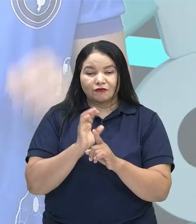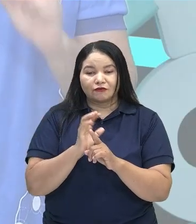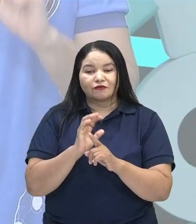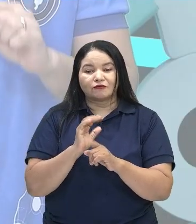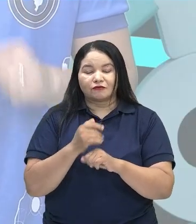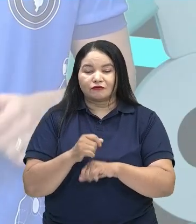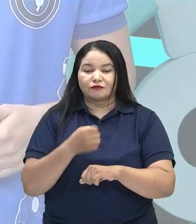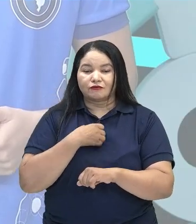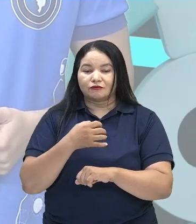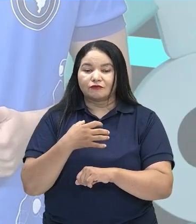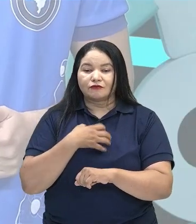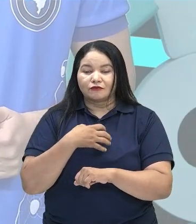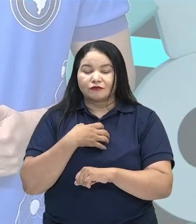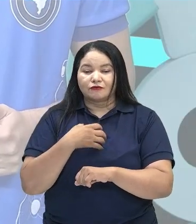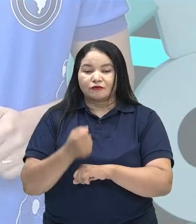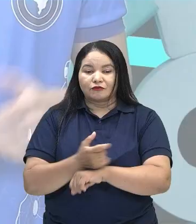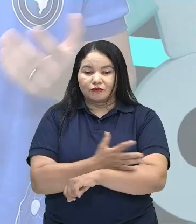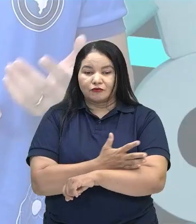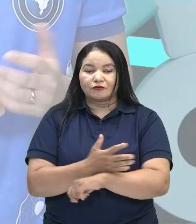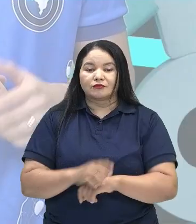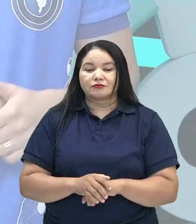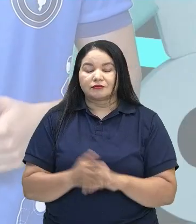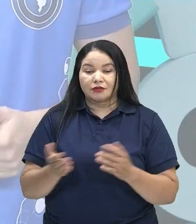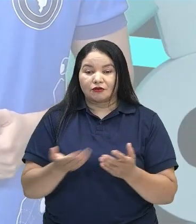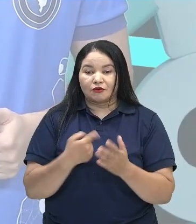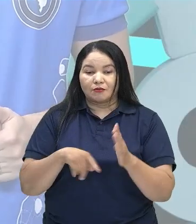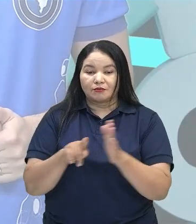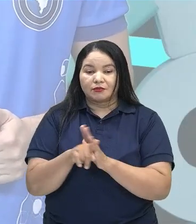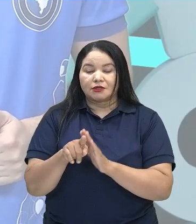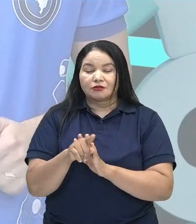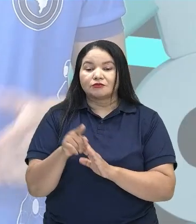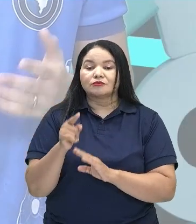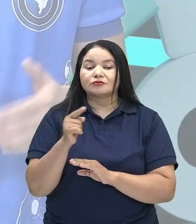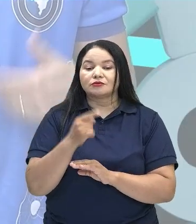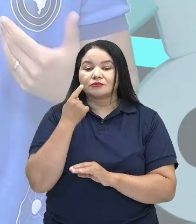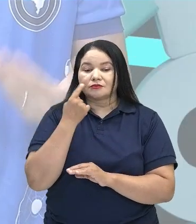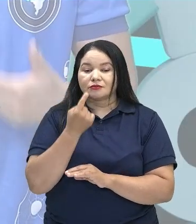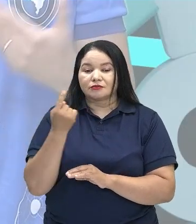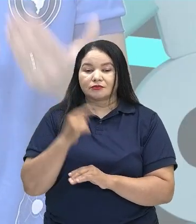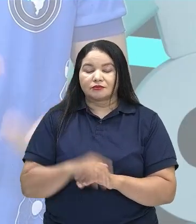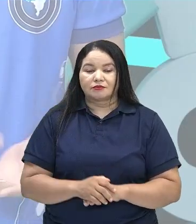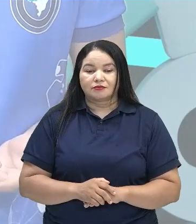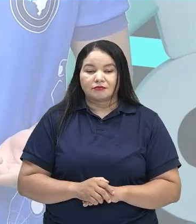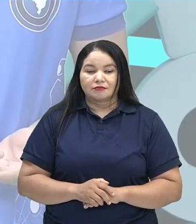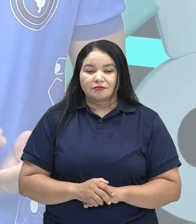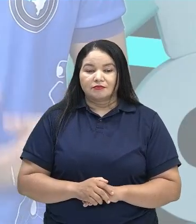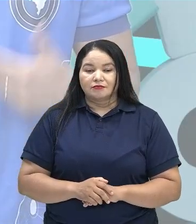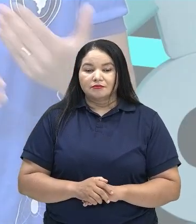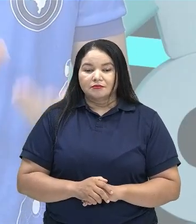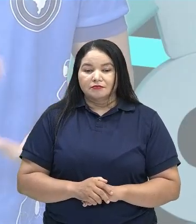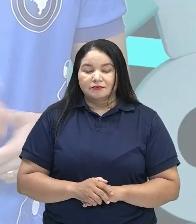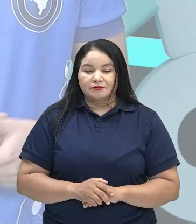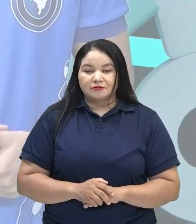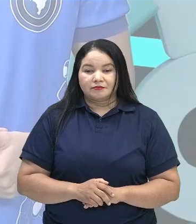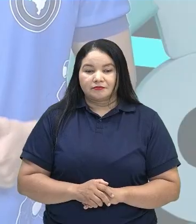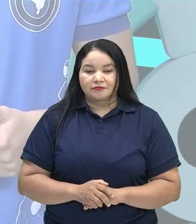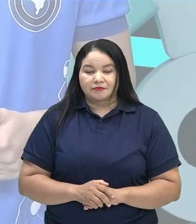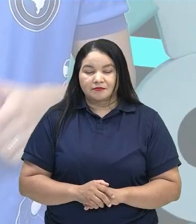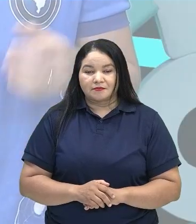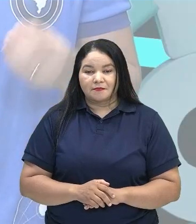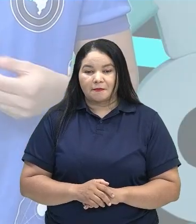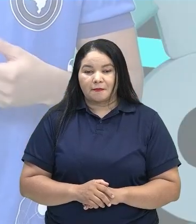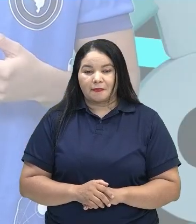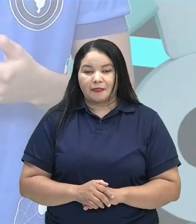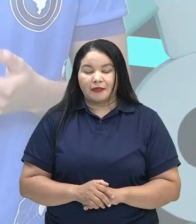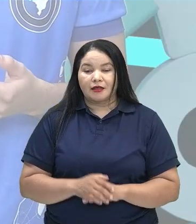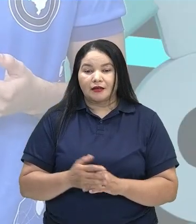Então, mas aí olha o foco na pergunta. Ele faz uma pergunta. How would you feel? How would you feel? Ou seja, ele